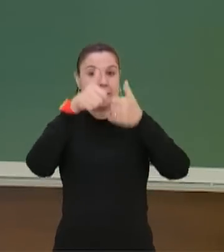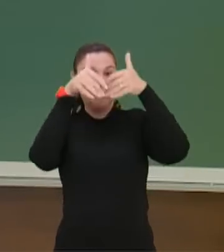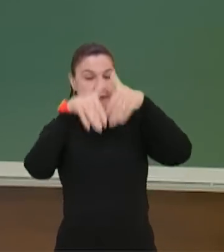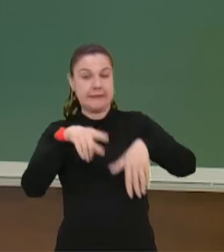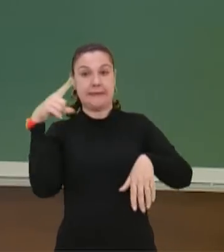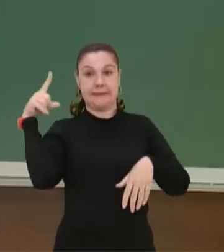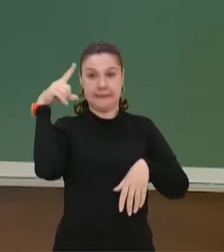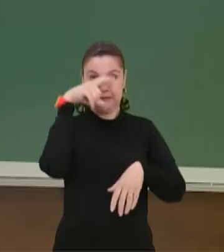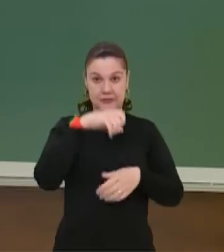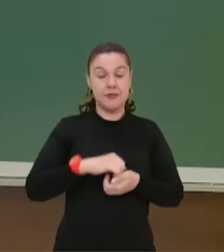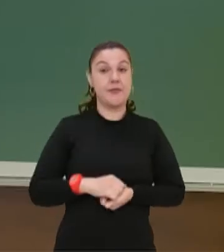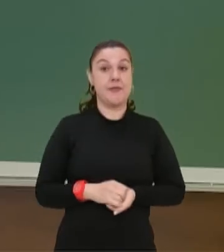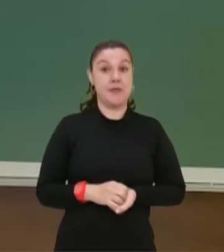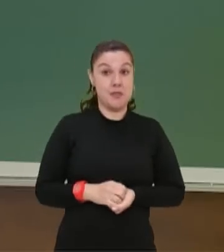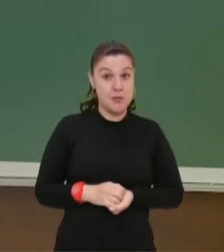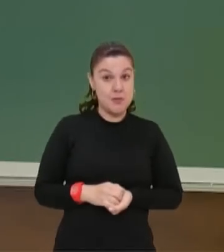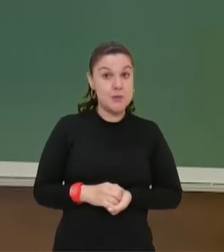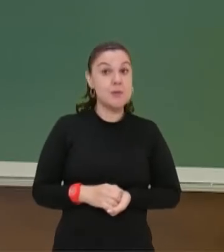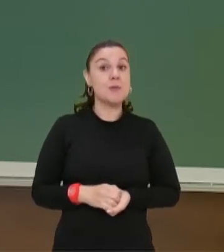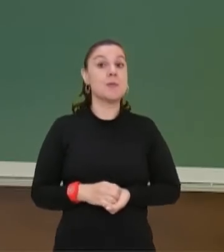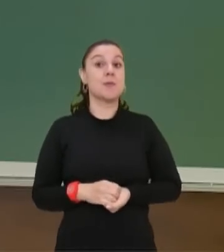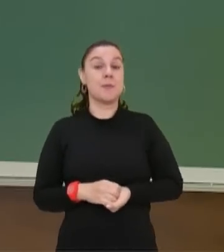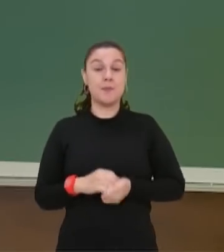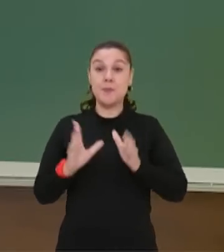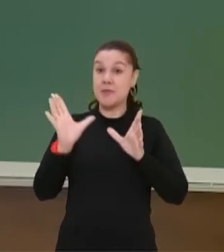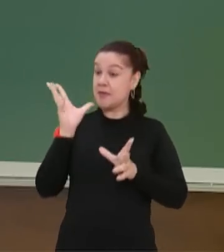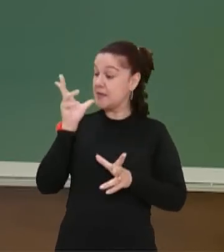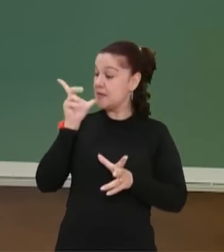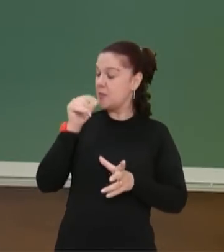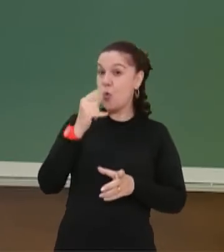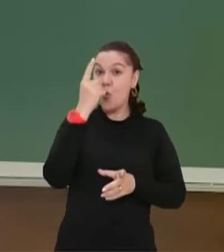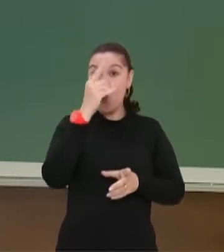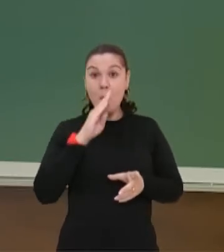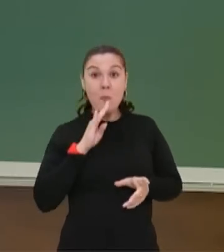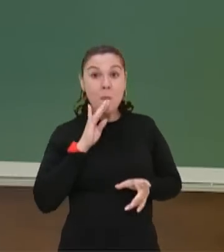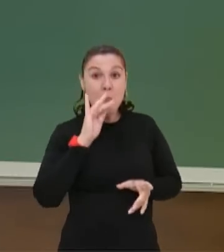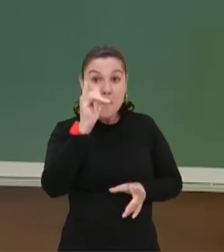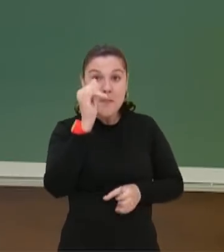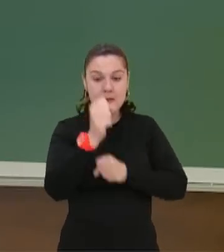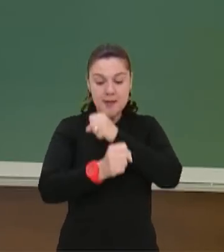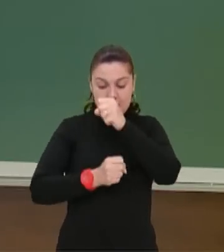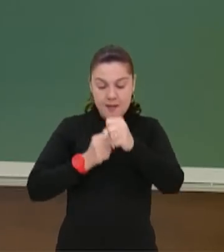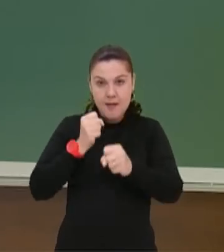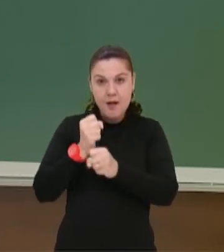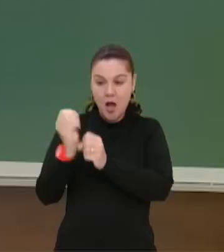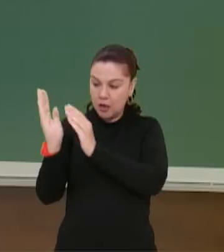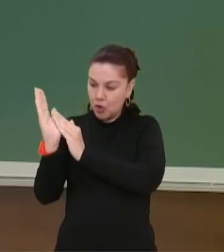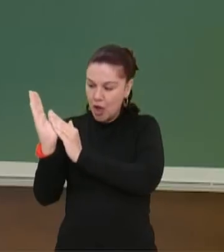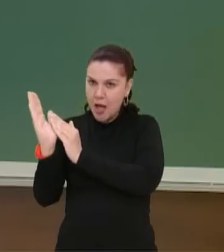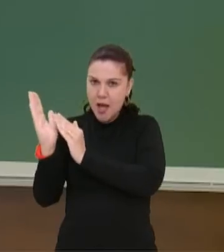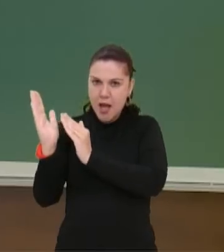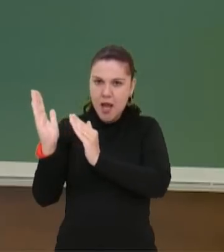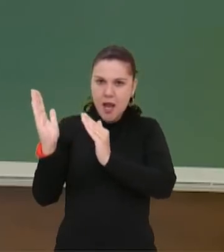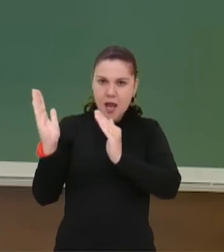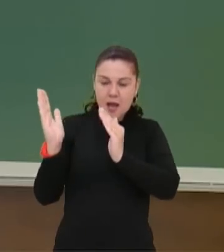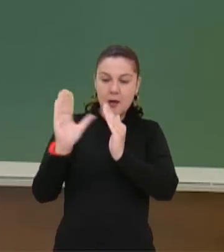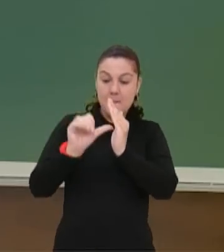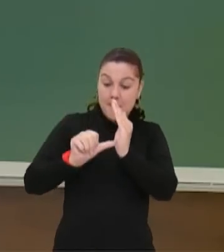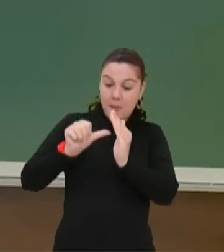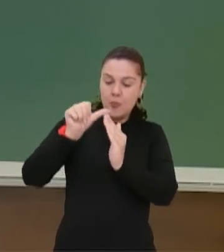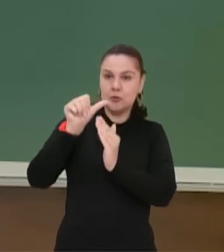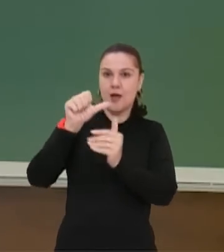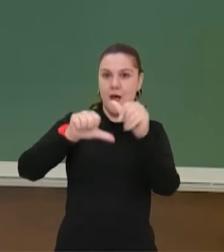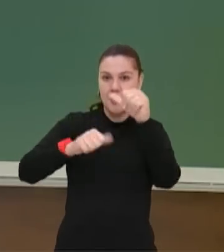muito complexas, né? Demorou 1 bilhão de anos, para que a Terra se transformasse